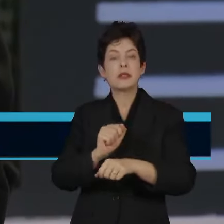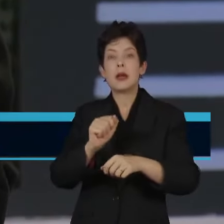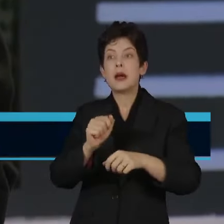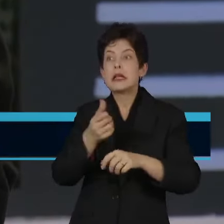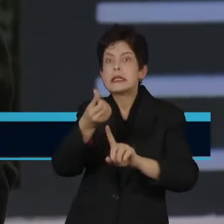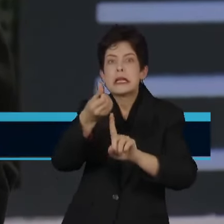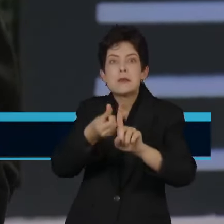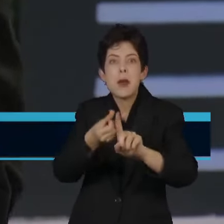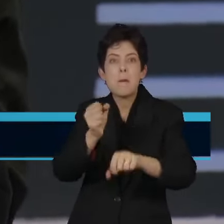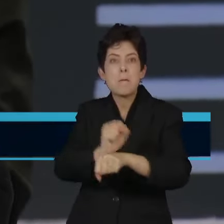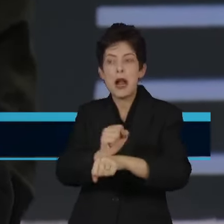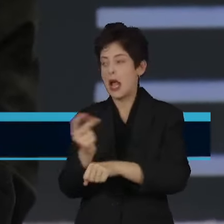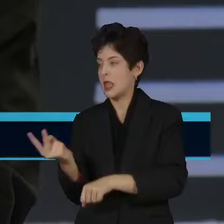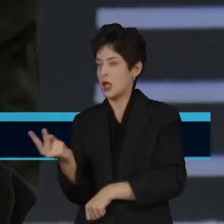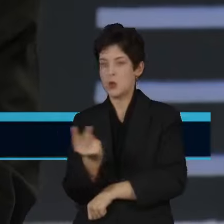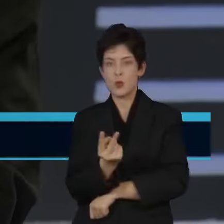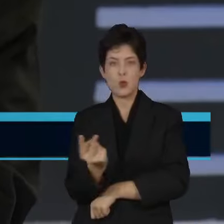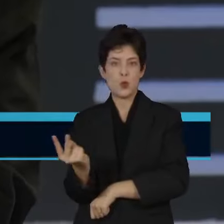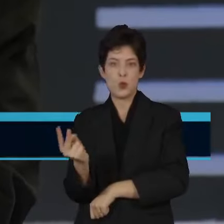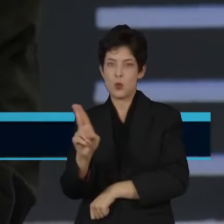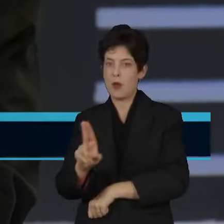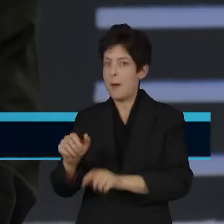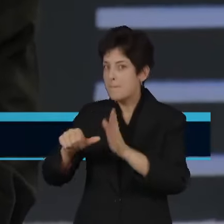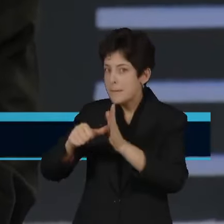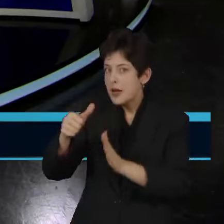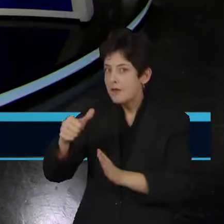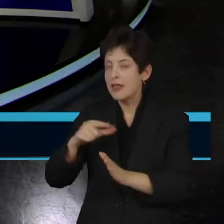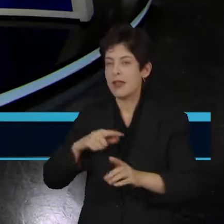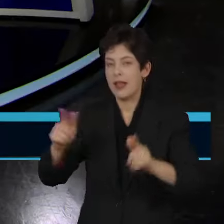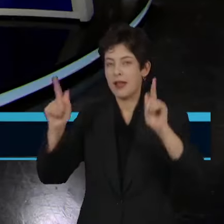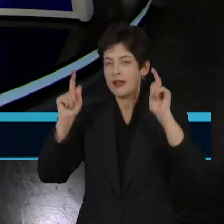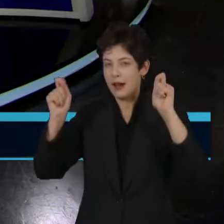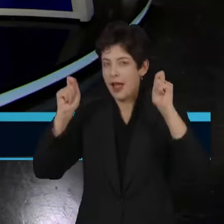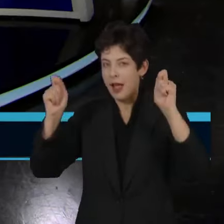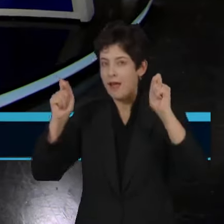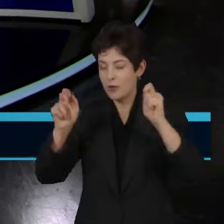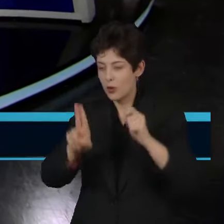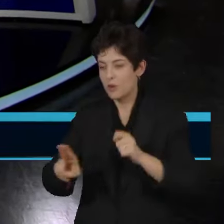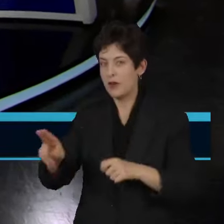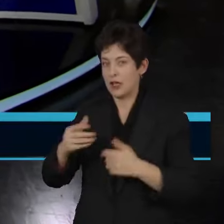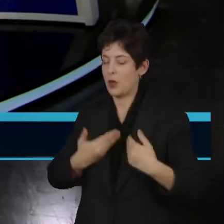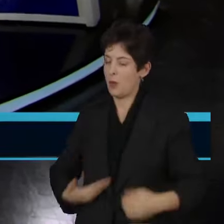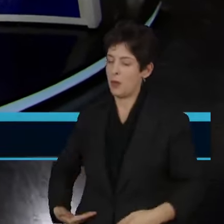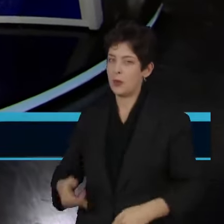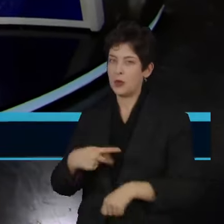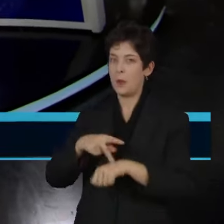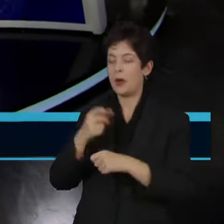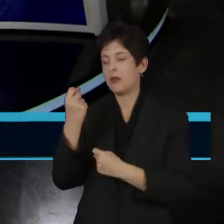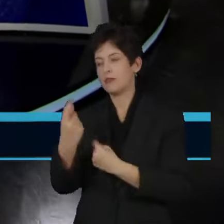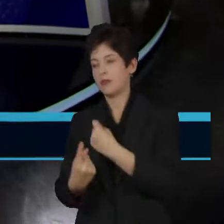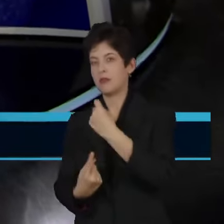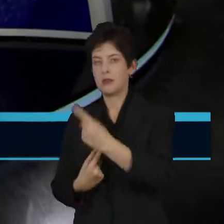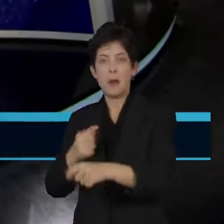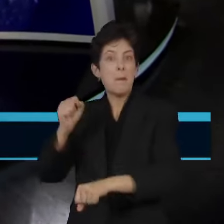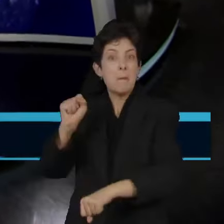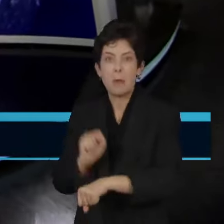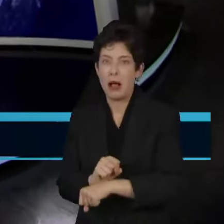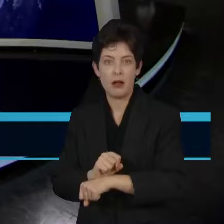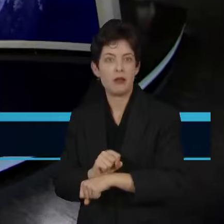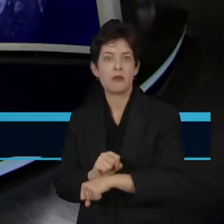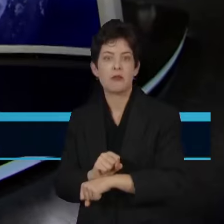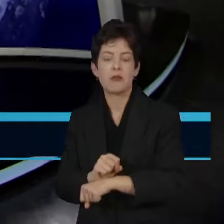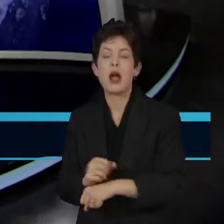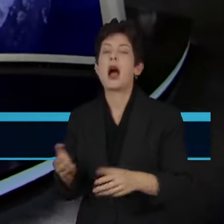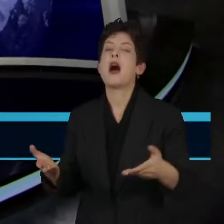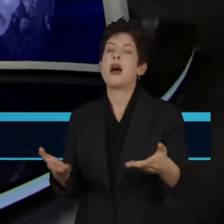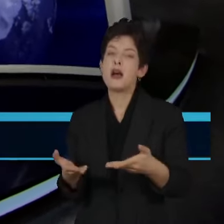duas. Né? Então, não é a primeira vez que se tem greve em universidade pública no país. Né? De vez em quando você para. E